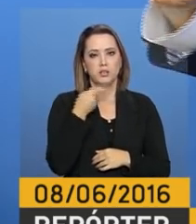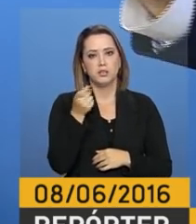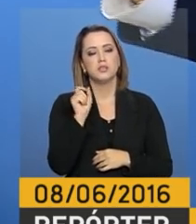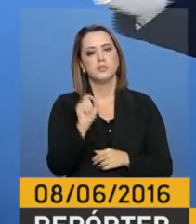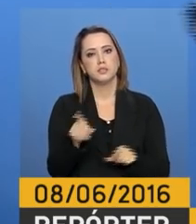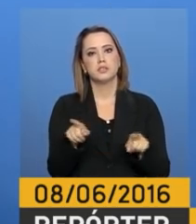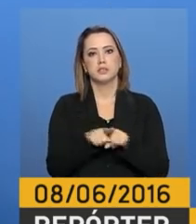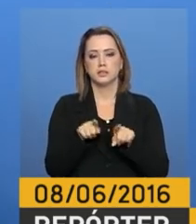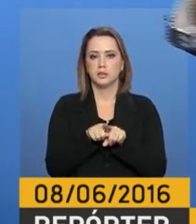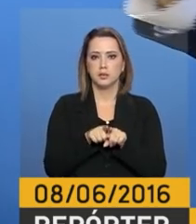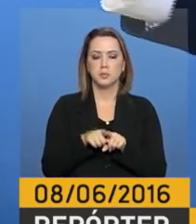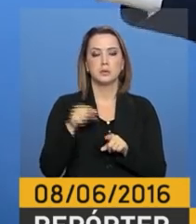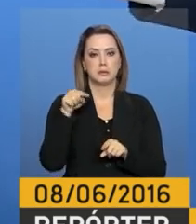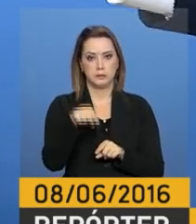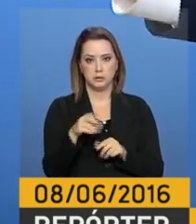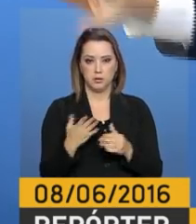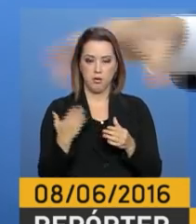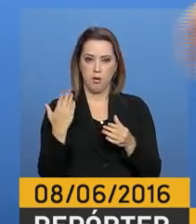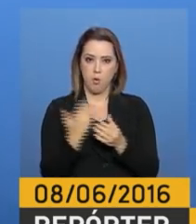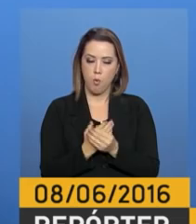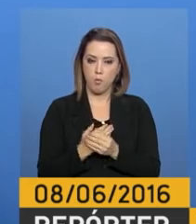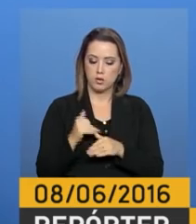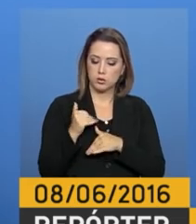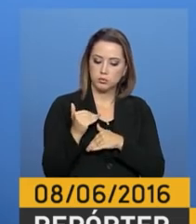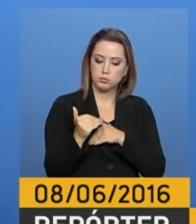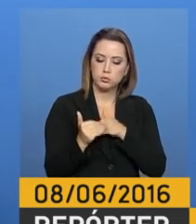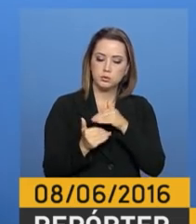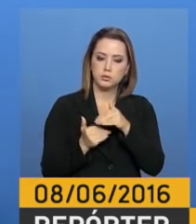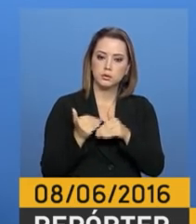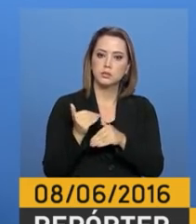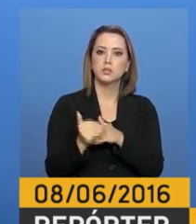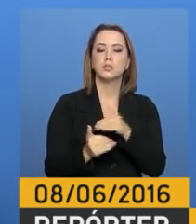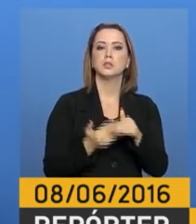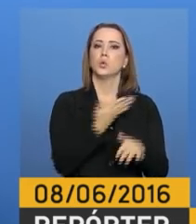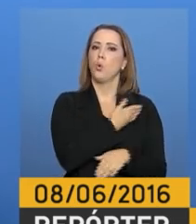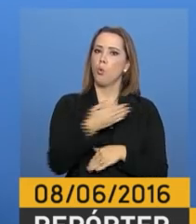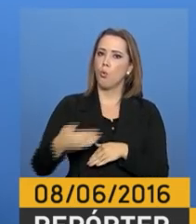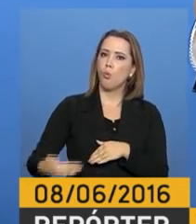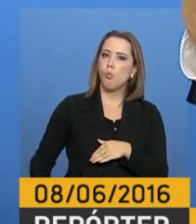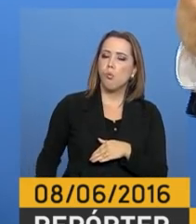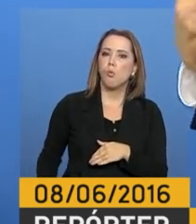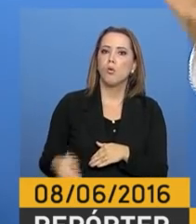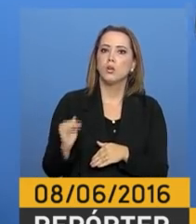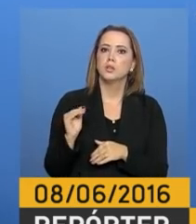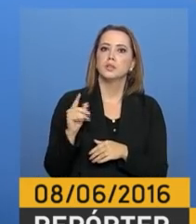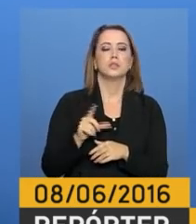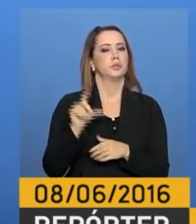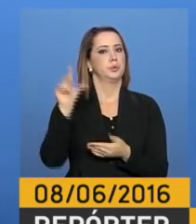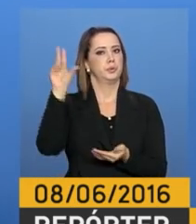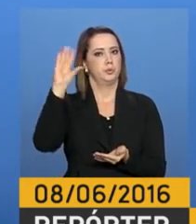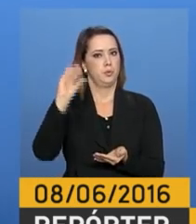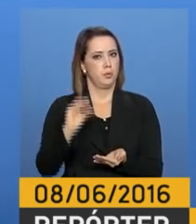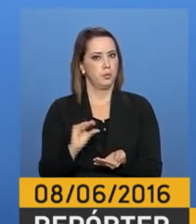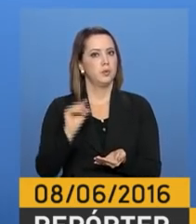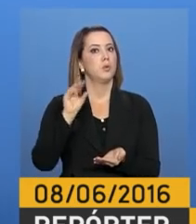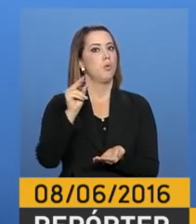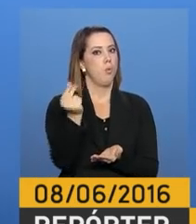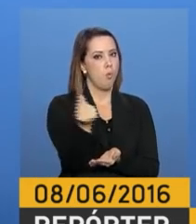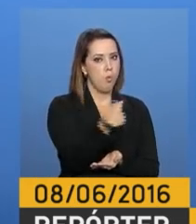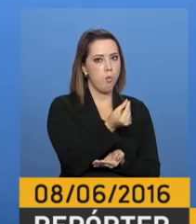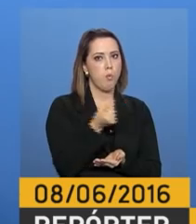esse esse processo começa a andar com o estado cada vez demandando menos recursos da sociedade por